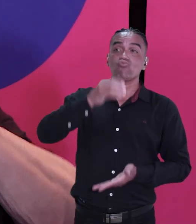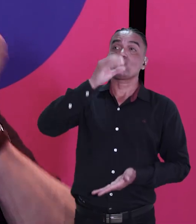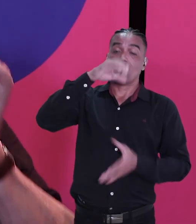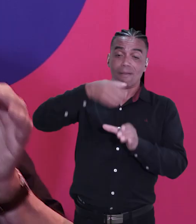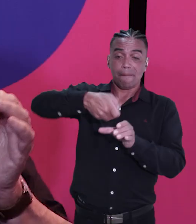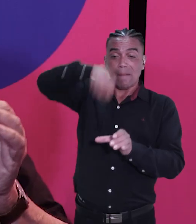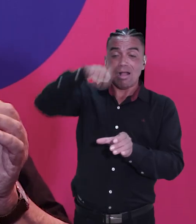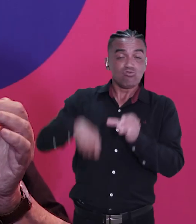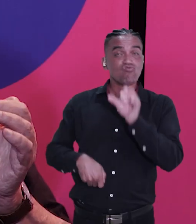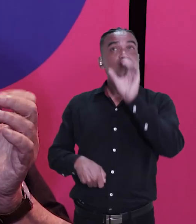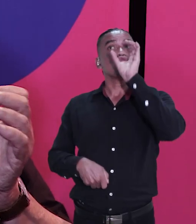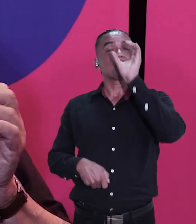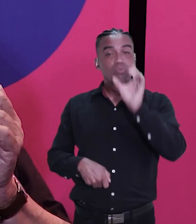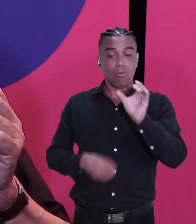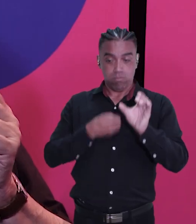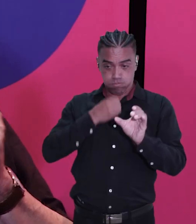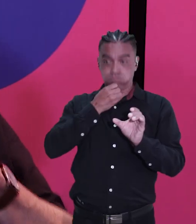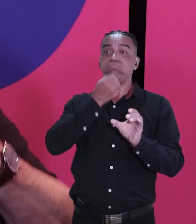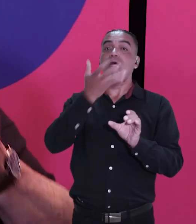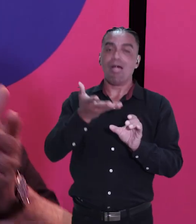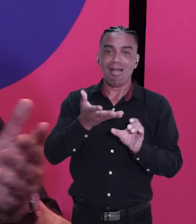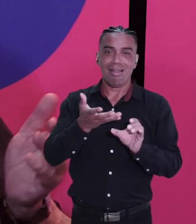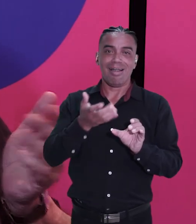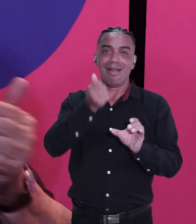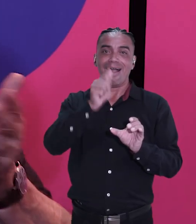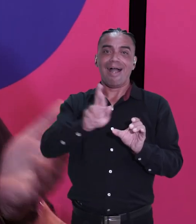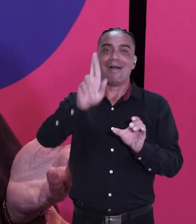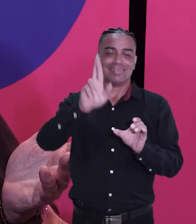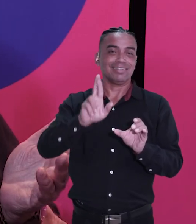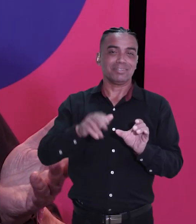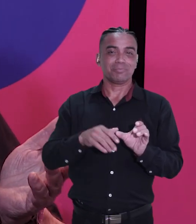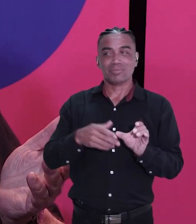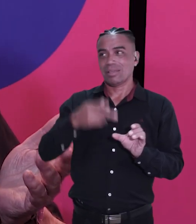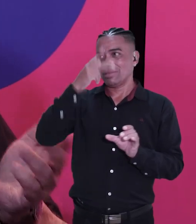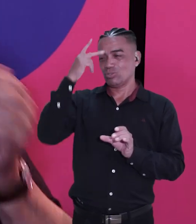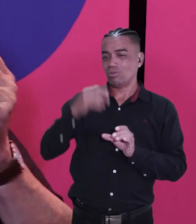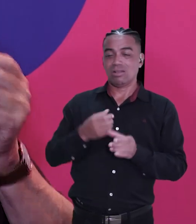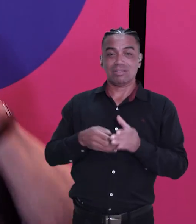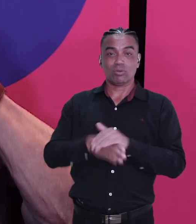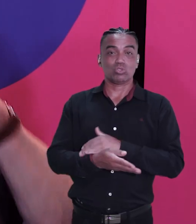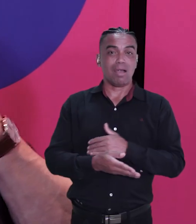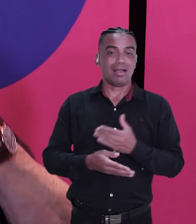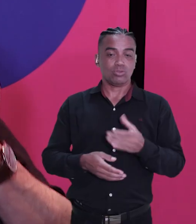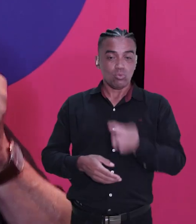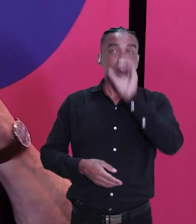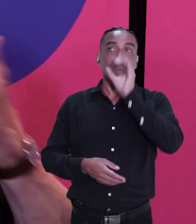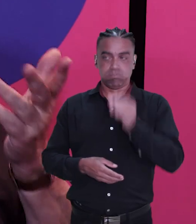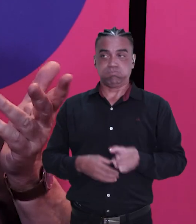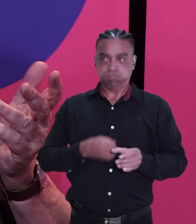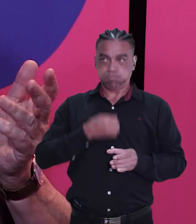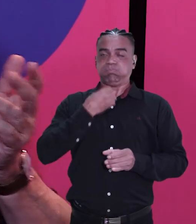pelo gargalo, entendeu? Fizeram que o arroto ficasse aceito socialmente, né? Porque naquela época a pessoa tomava que não estava